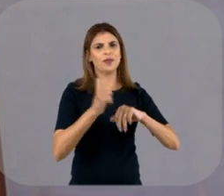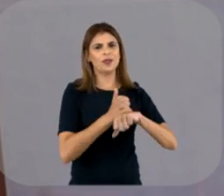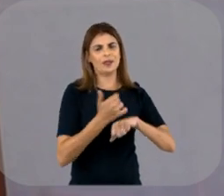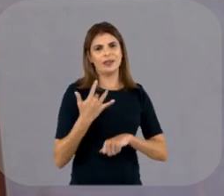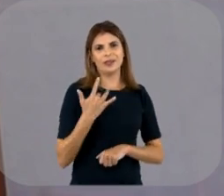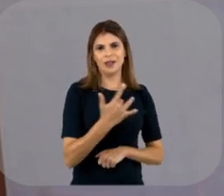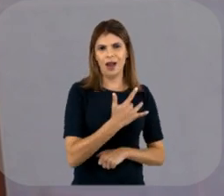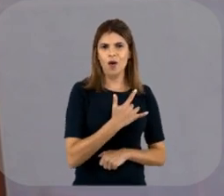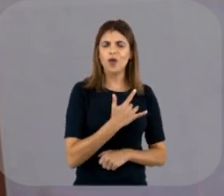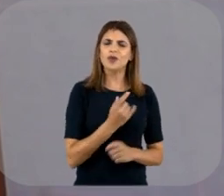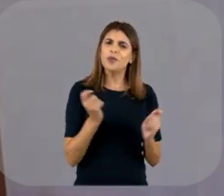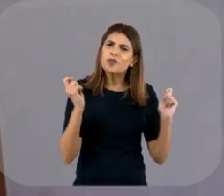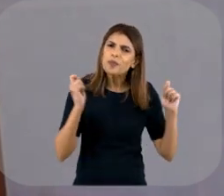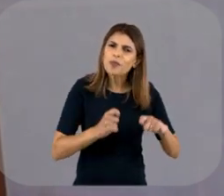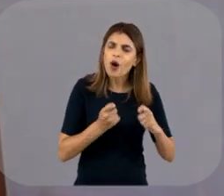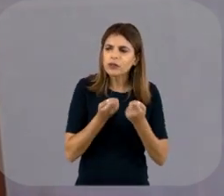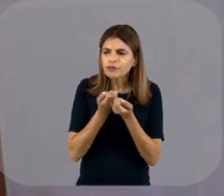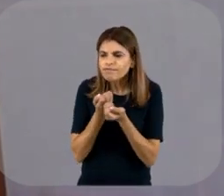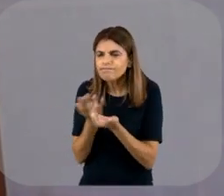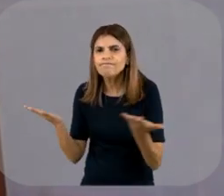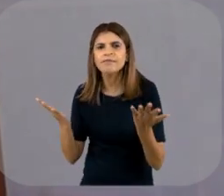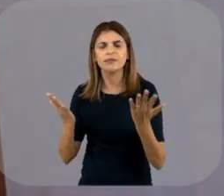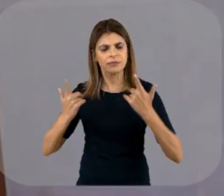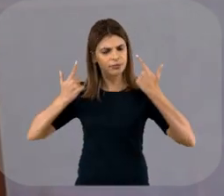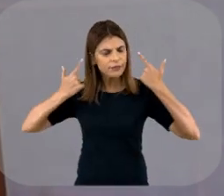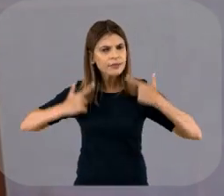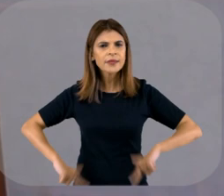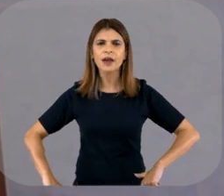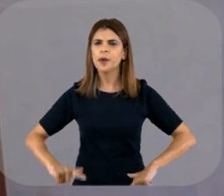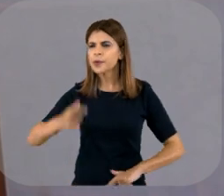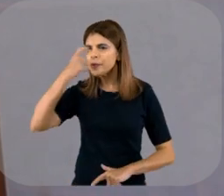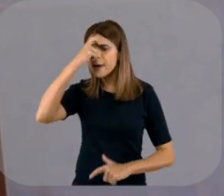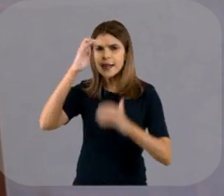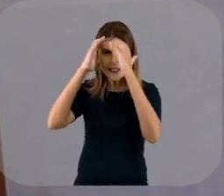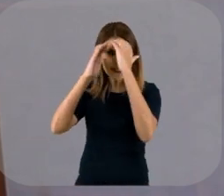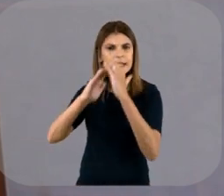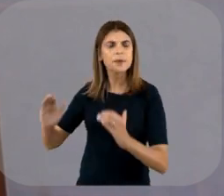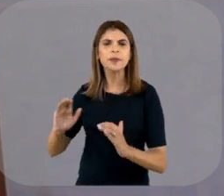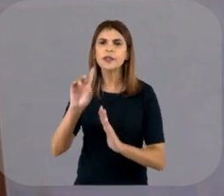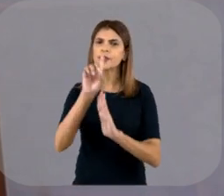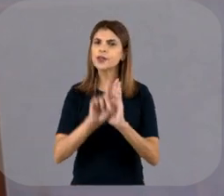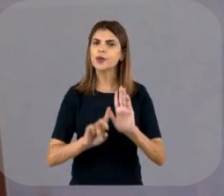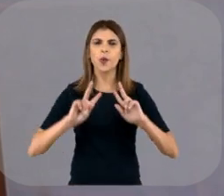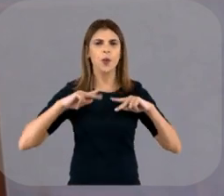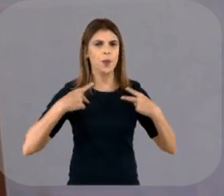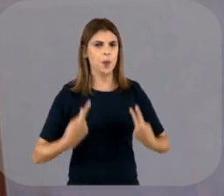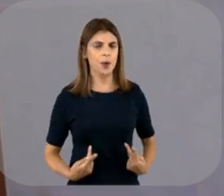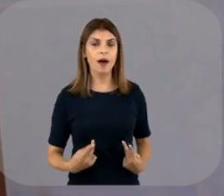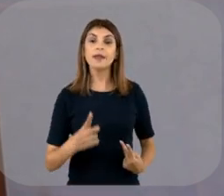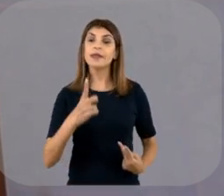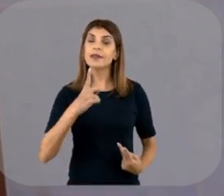que as situações que cheguem aos serviços possam ser tratadas de forma imparcial e com respeito aos